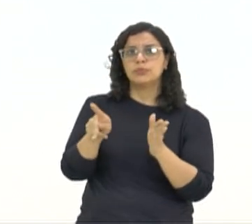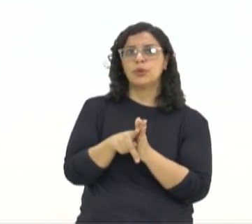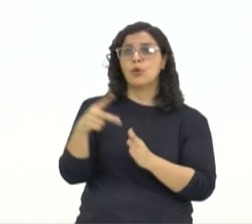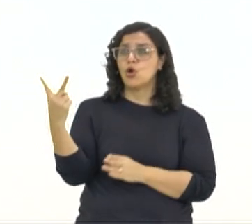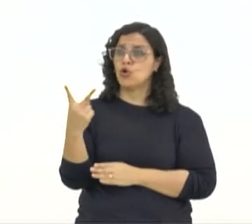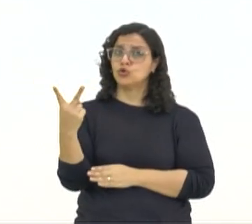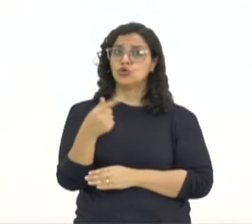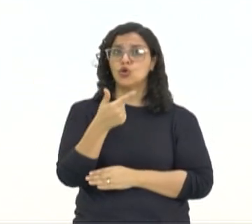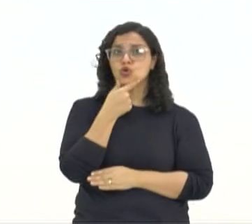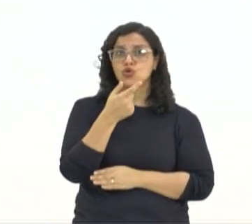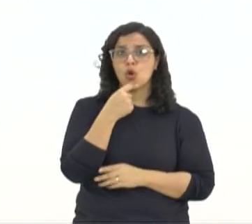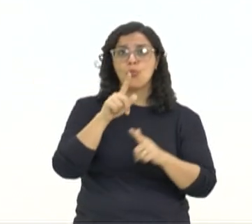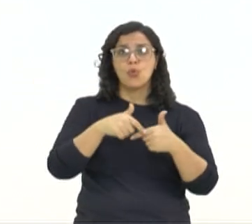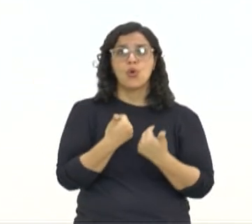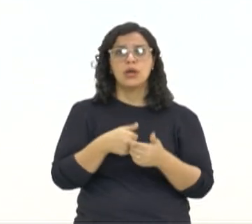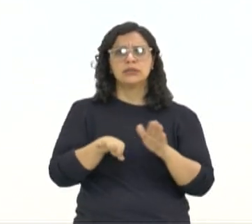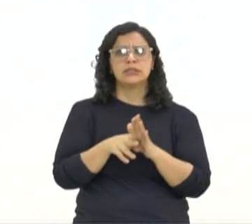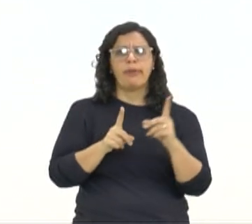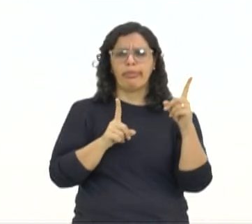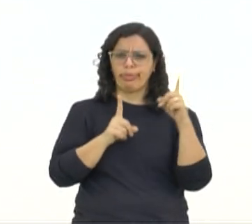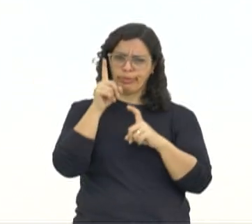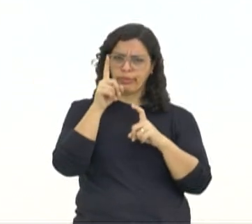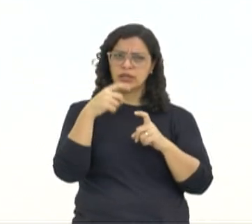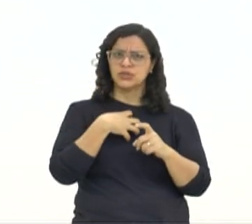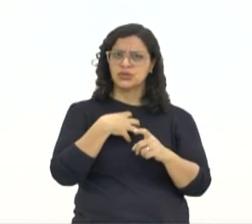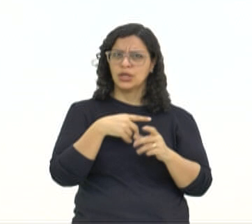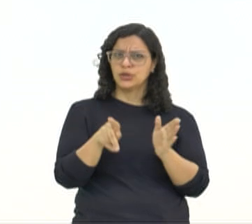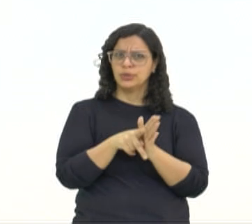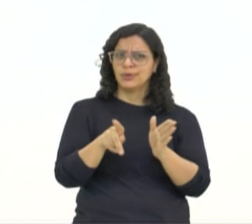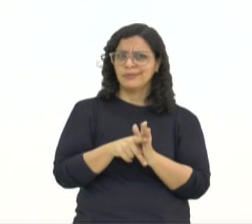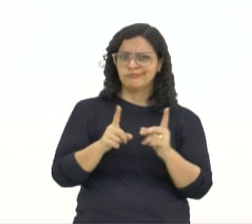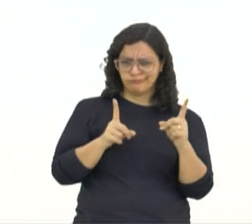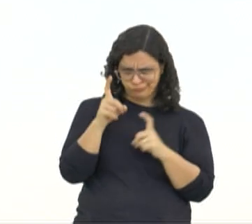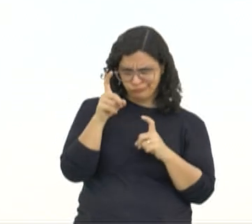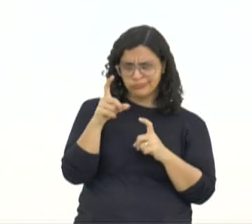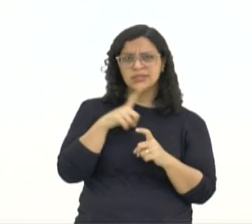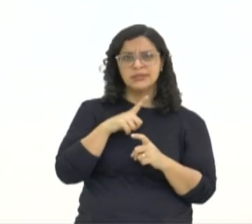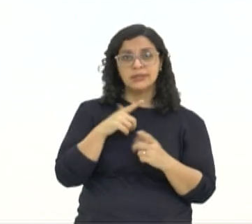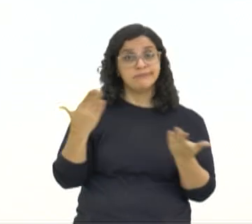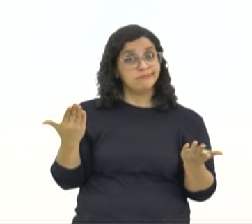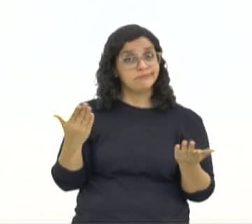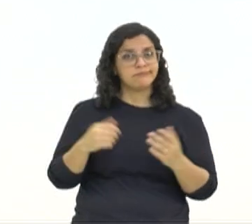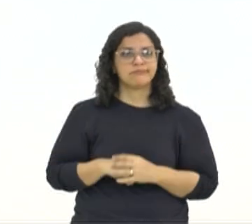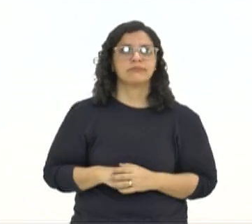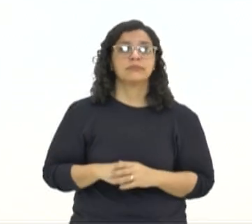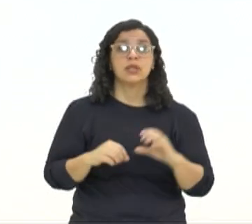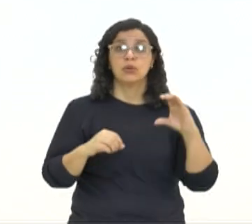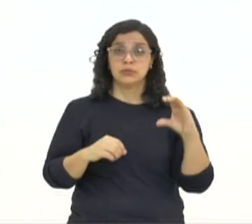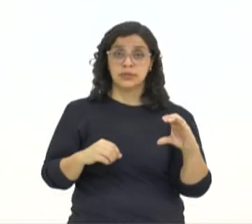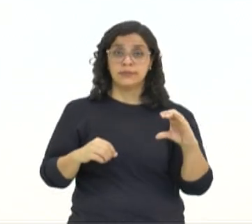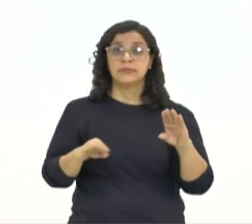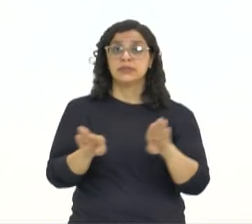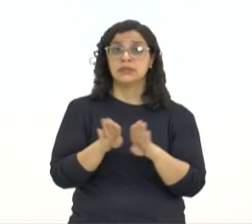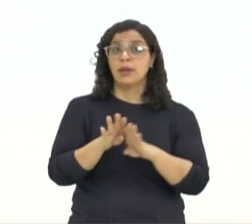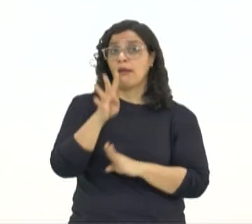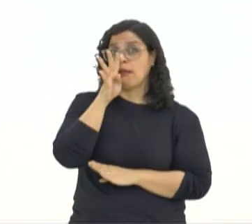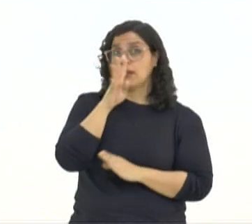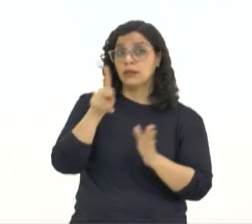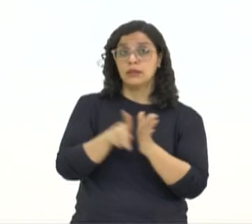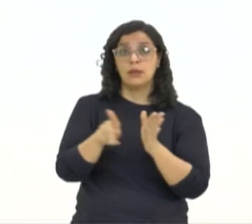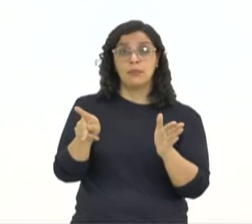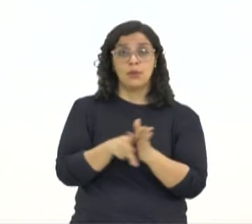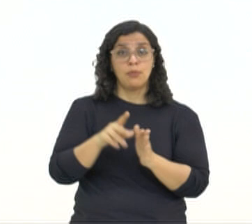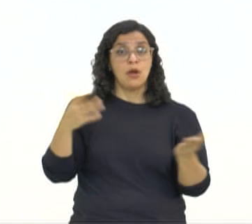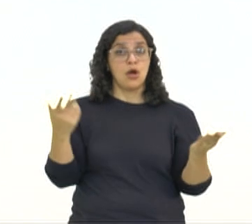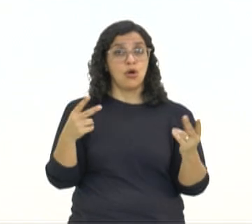dos chicos por suas malas caras. Será que critica eles porque eles estão com a cara fechada, né? Ou C, crítica